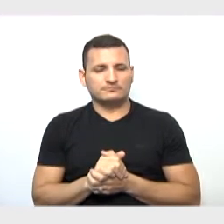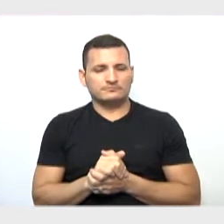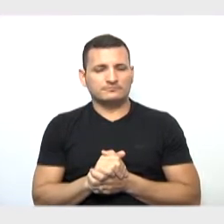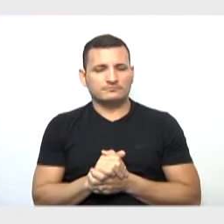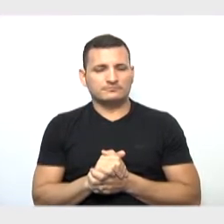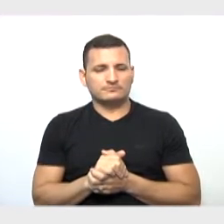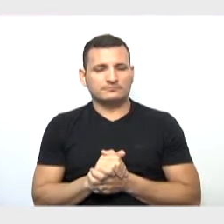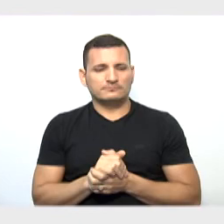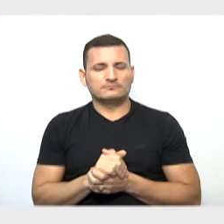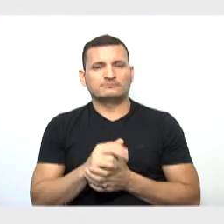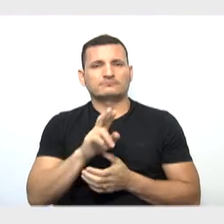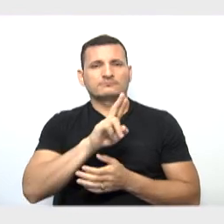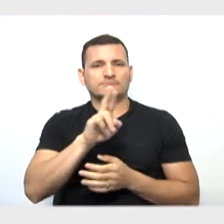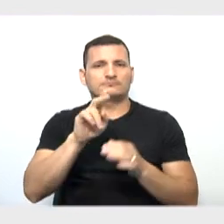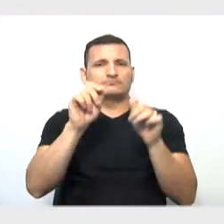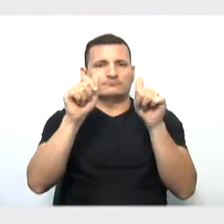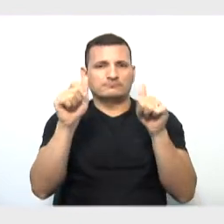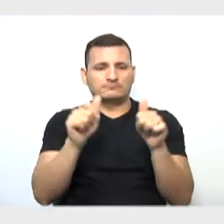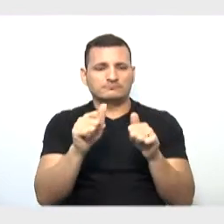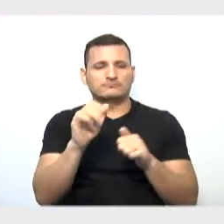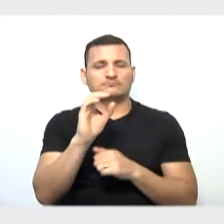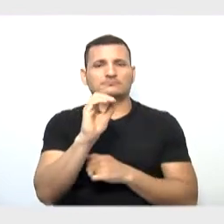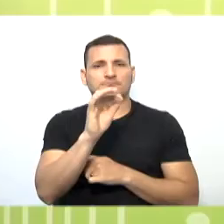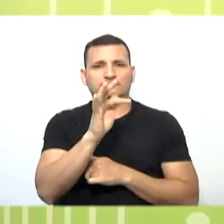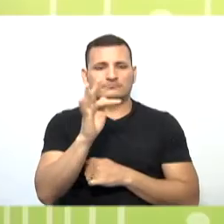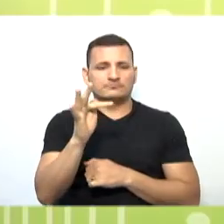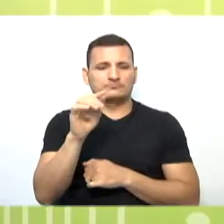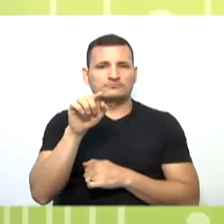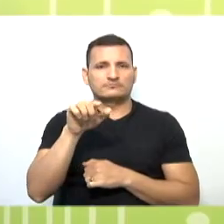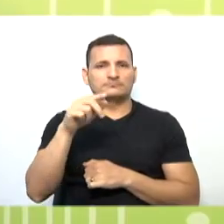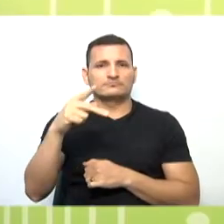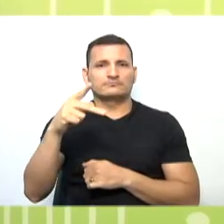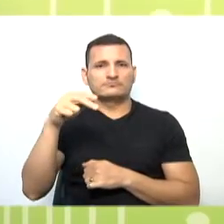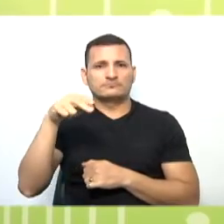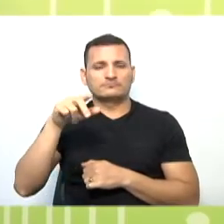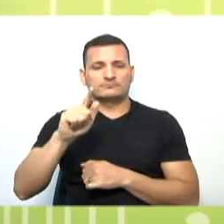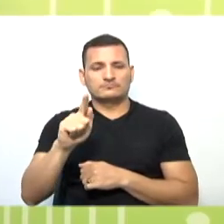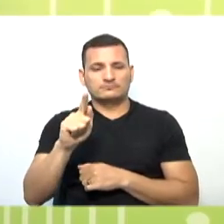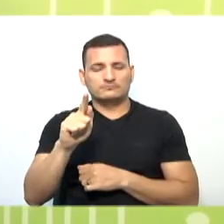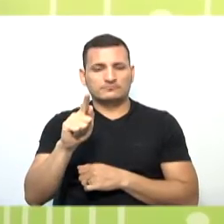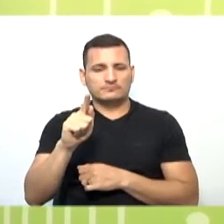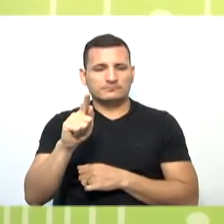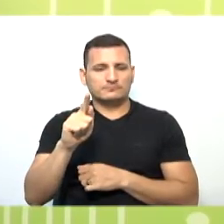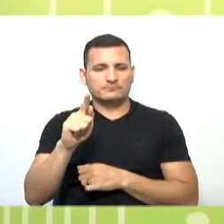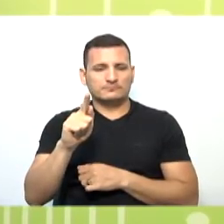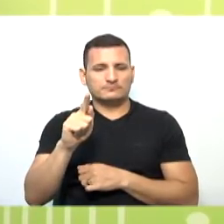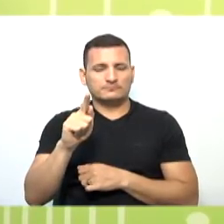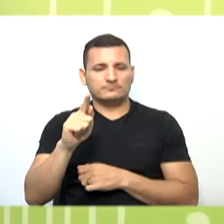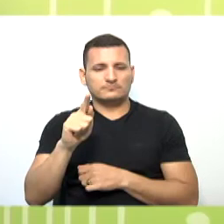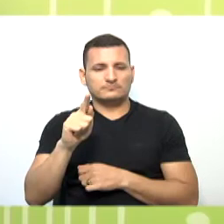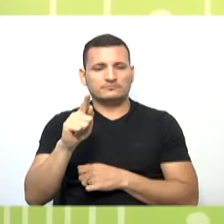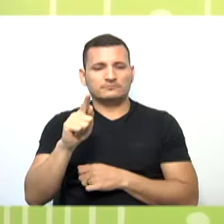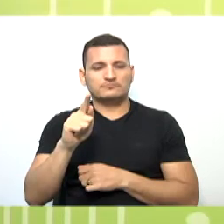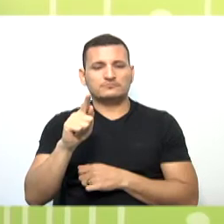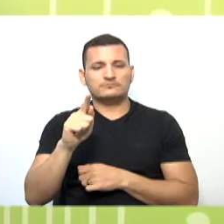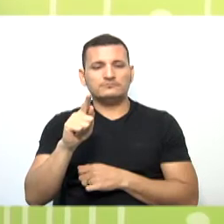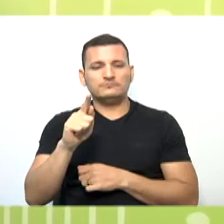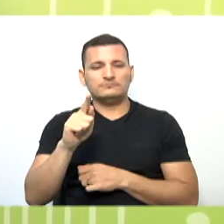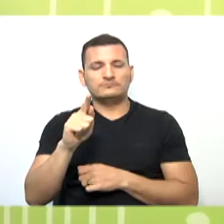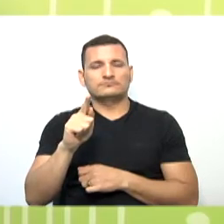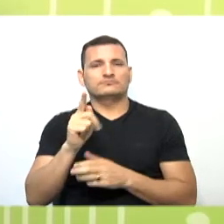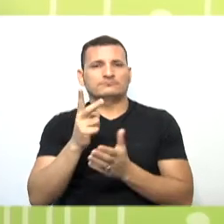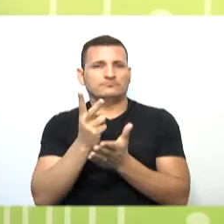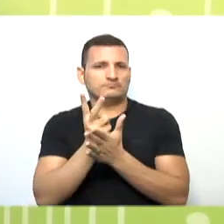Off.png é o nome da imagem que eu já sei o nome dela, então tem que estar exatamente com o nome da imagem de vocês, tá? E no